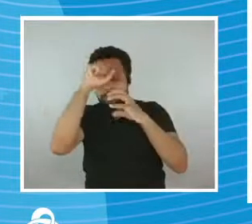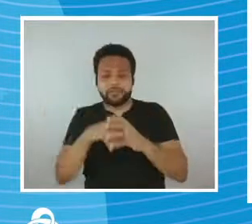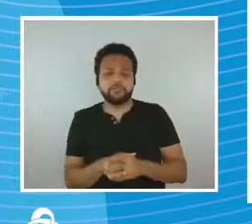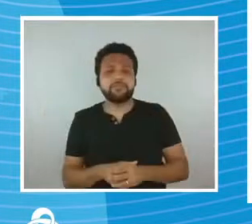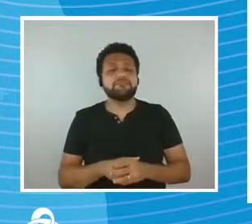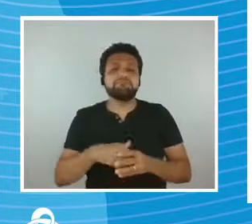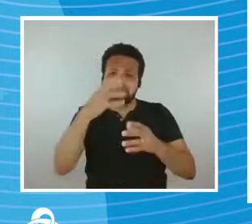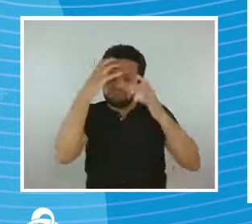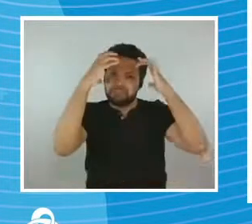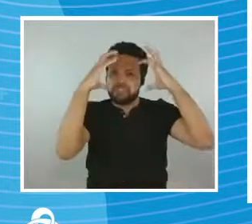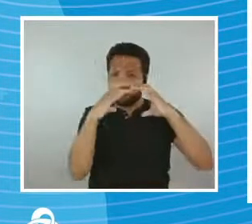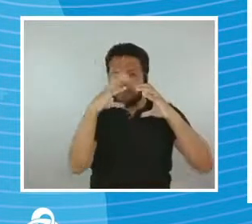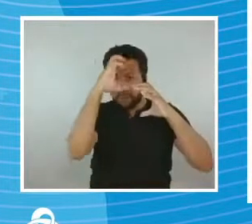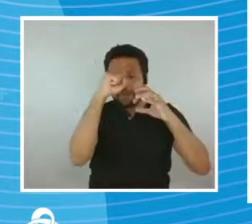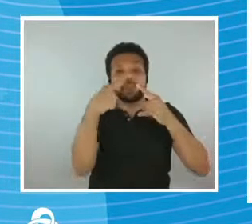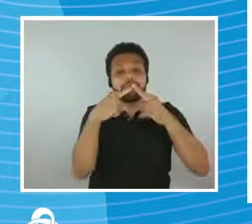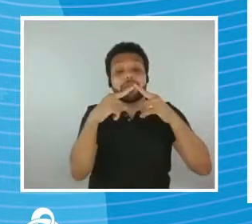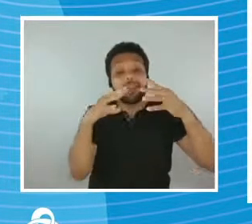porque os neurônios aprendem